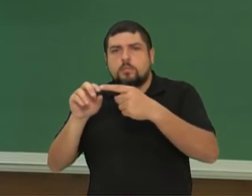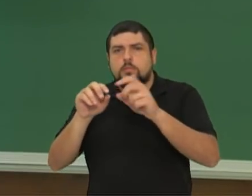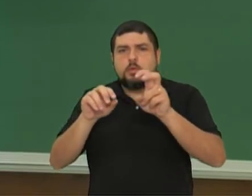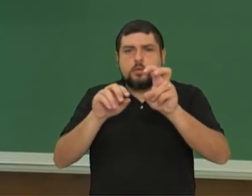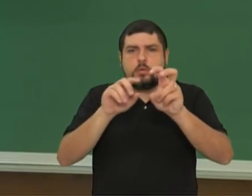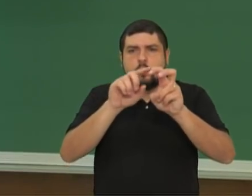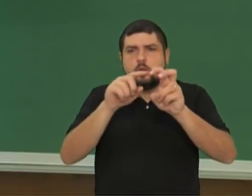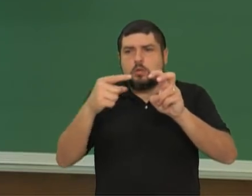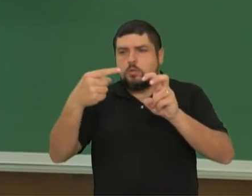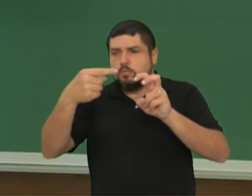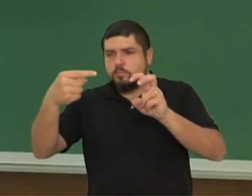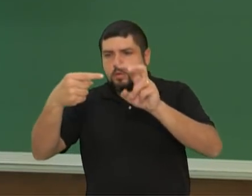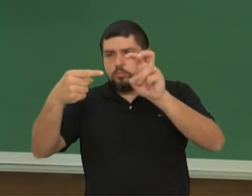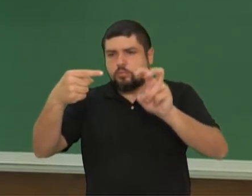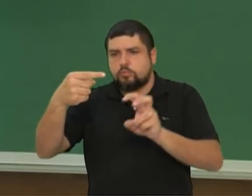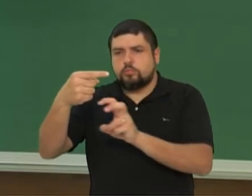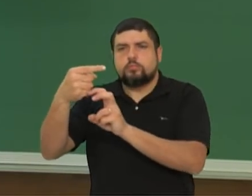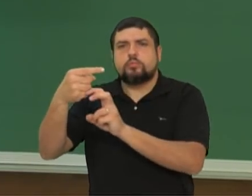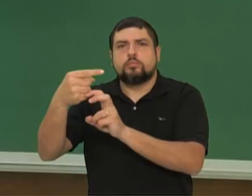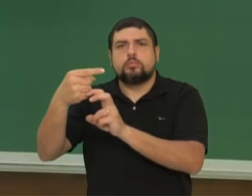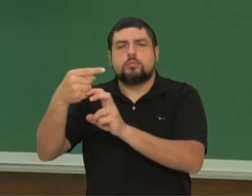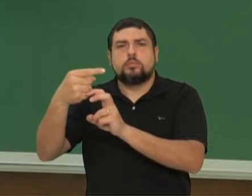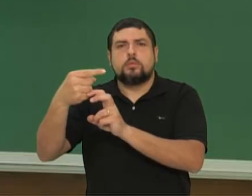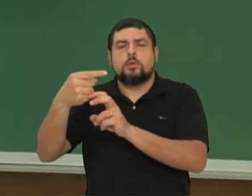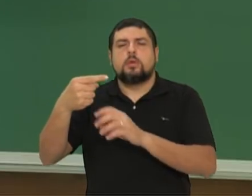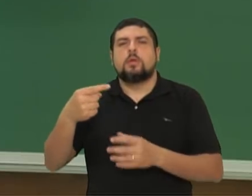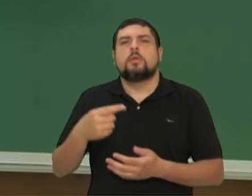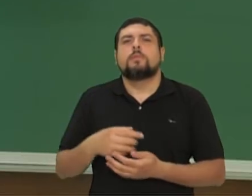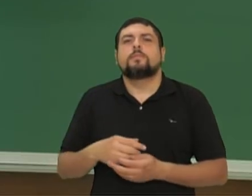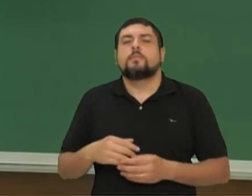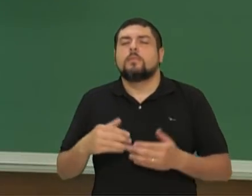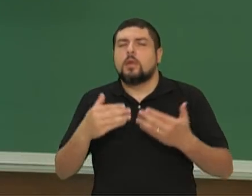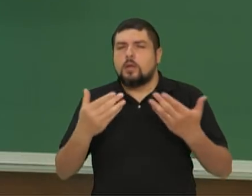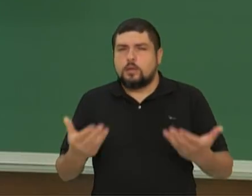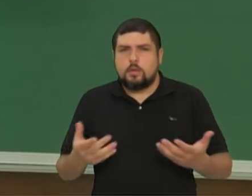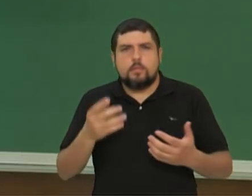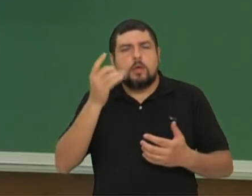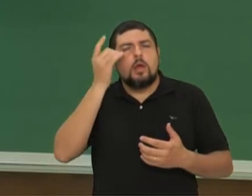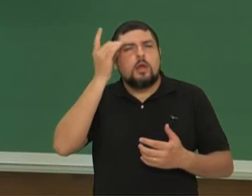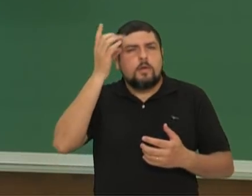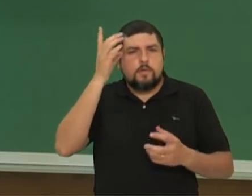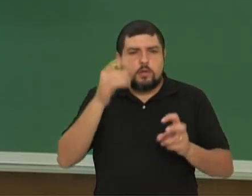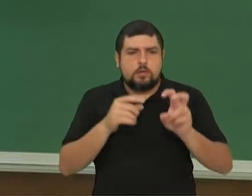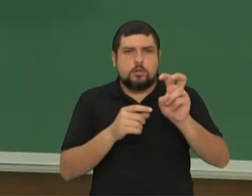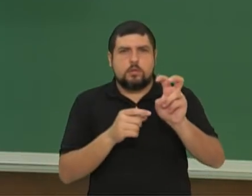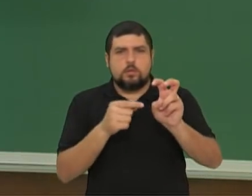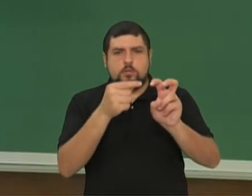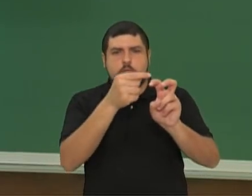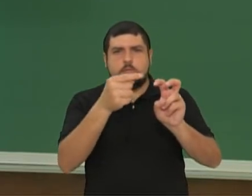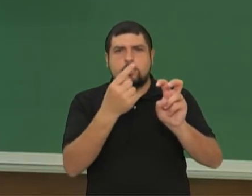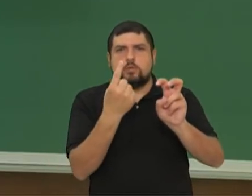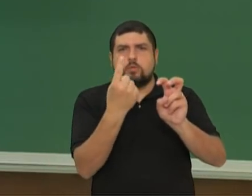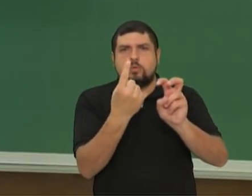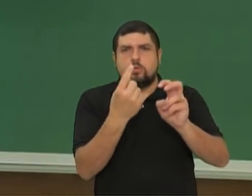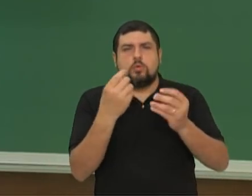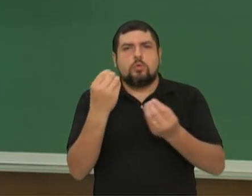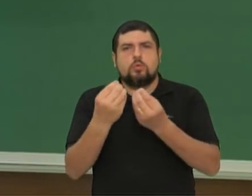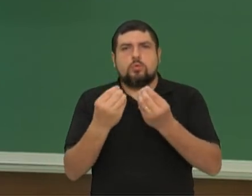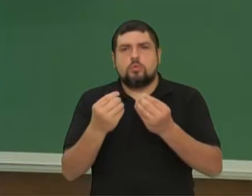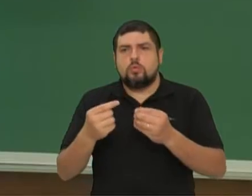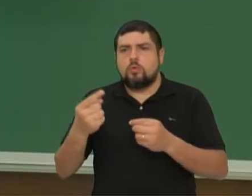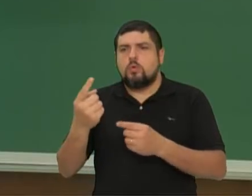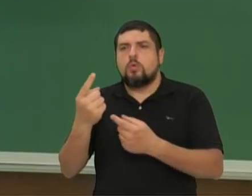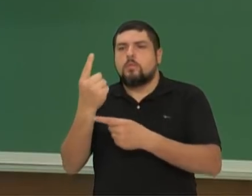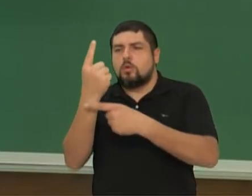fração, lembrando de propriedade de potência, hein? Então é fácil você transformar o 5 elevado a menos 1 em 1